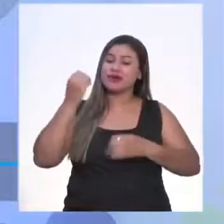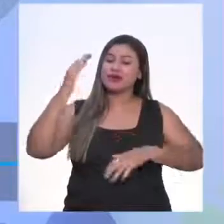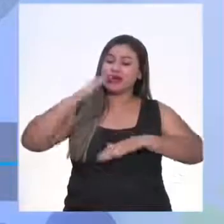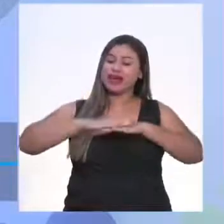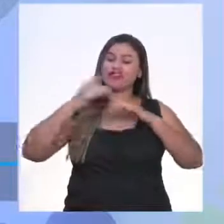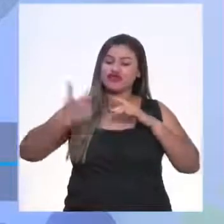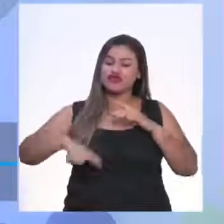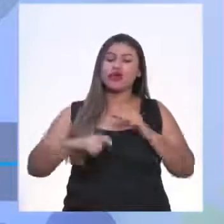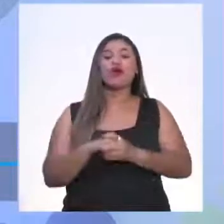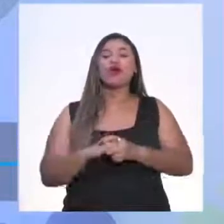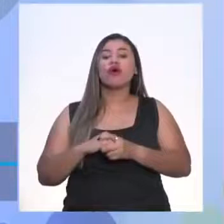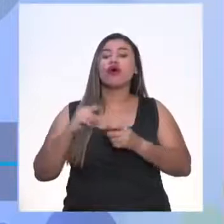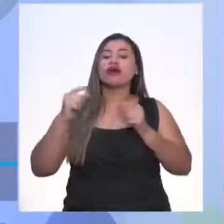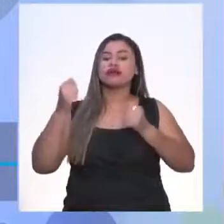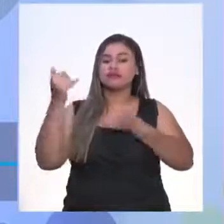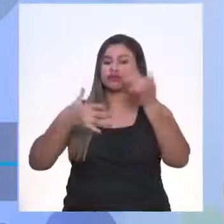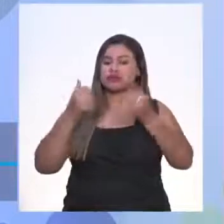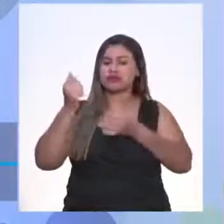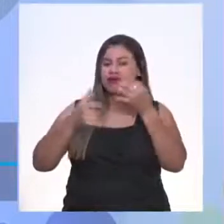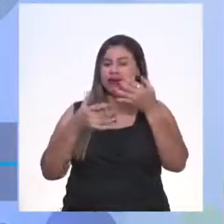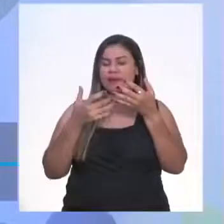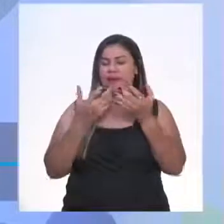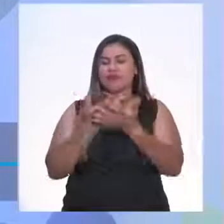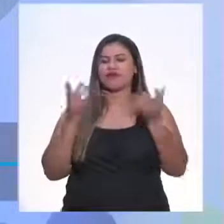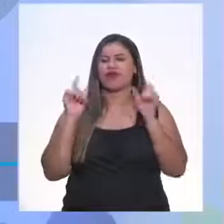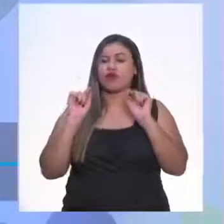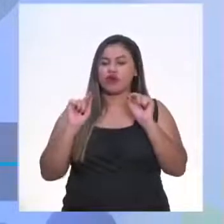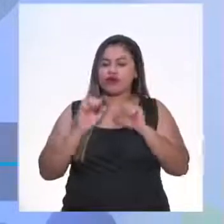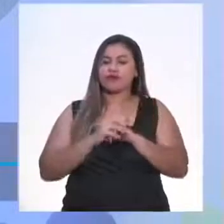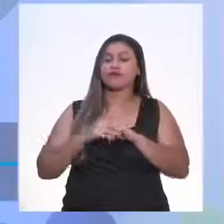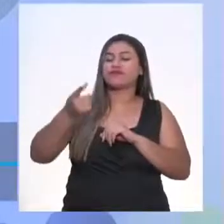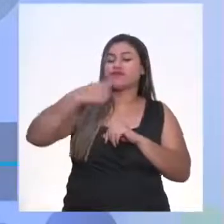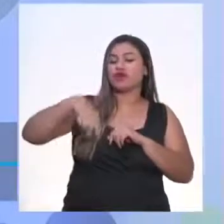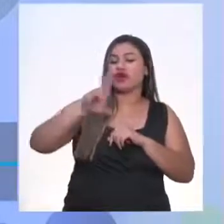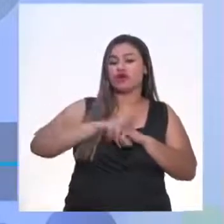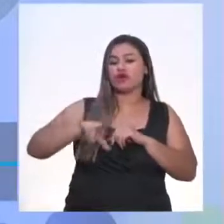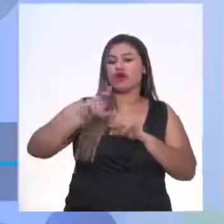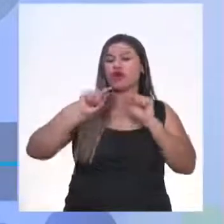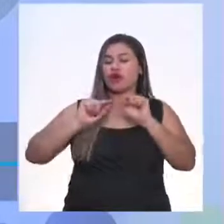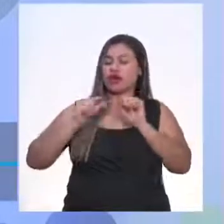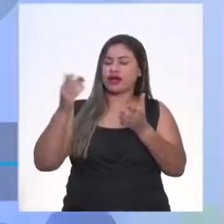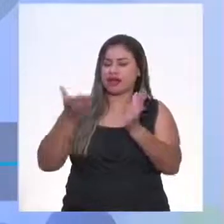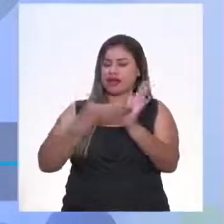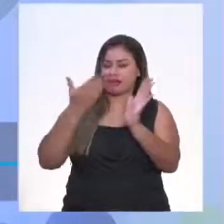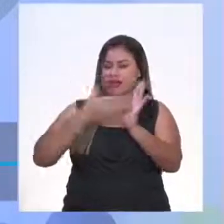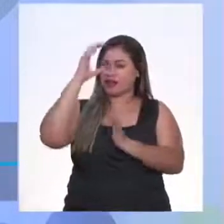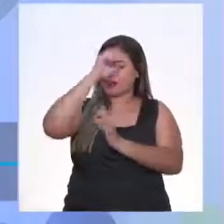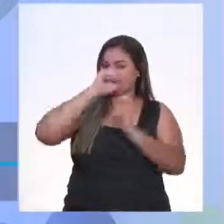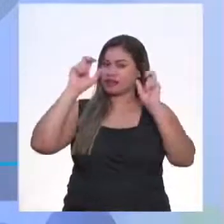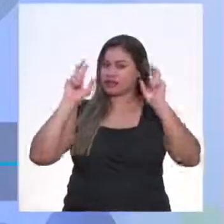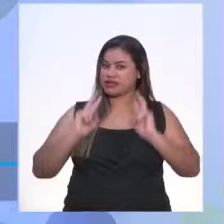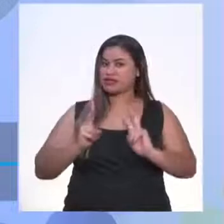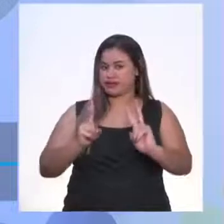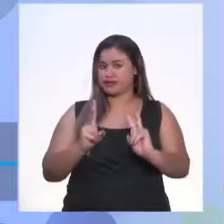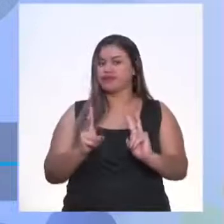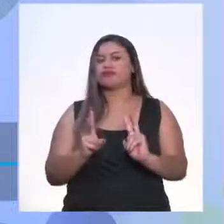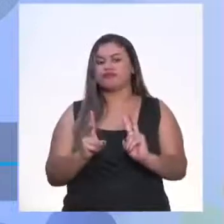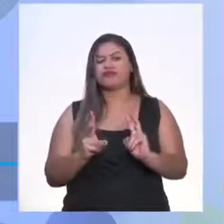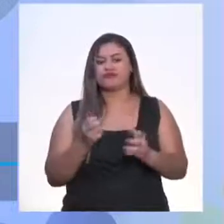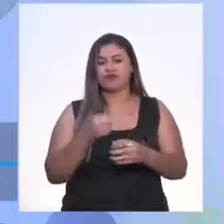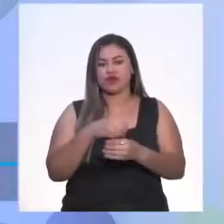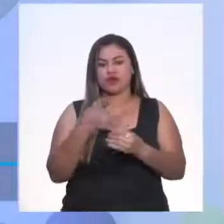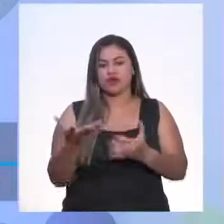Só para explicar algumas coisinhas para vocês. Nós estamos utilizando o caderno do Aprender Sempre, aí o material que vocês